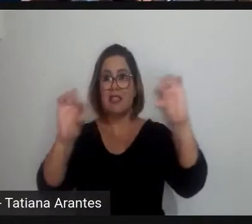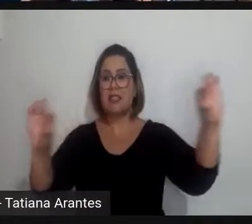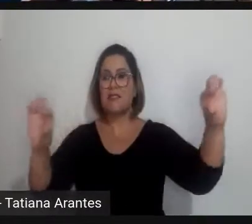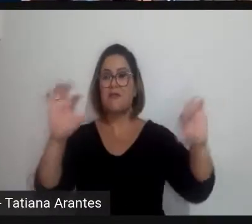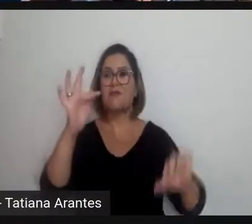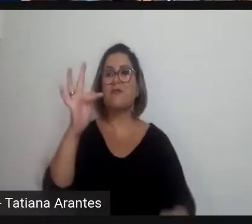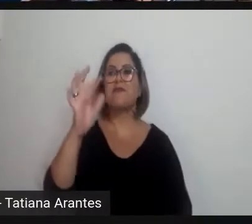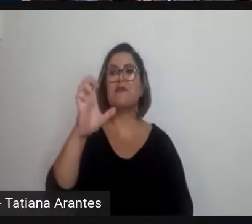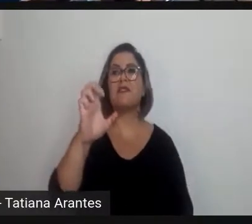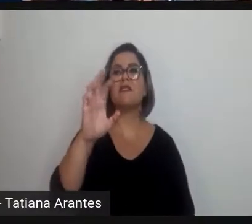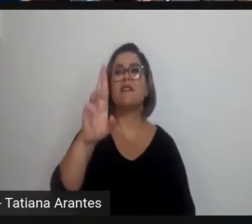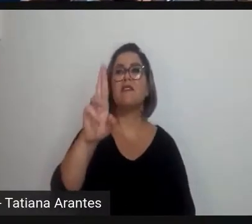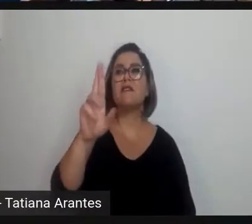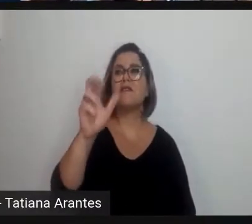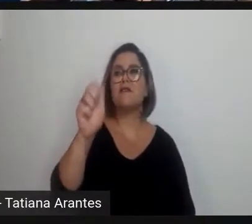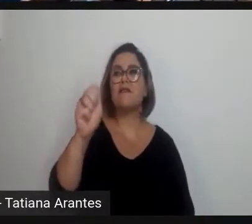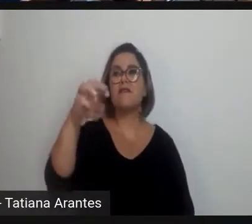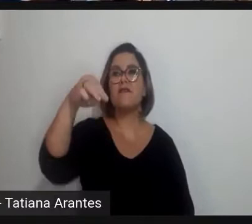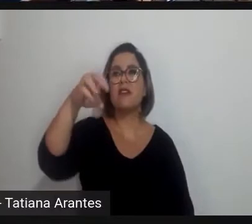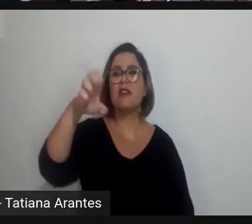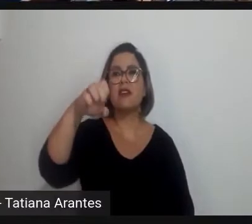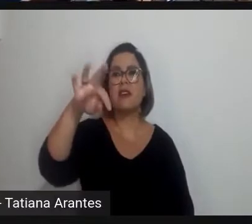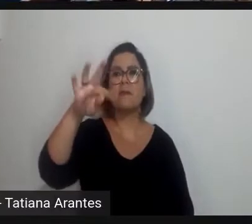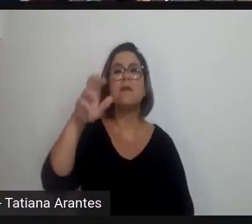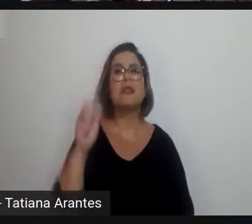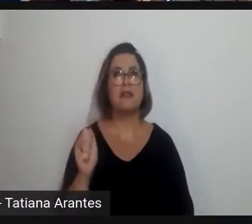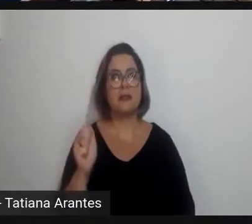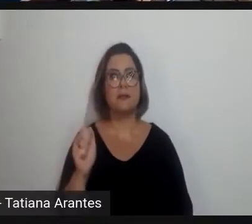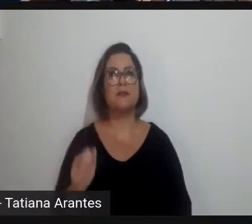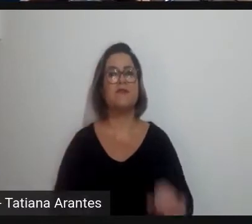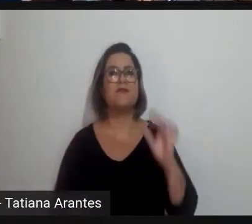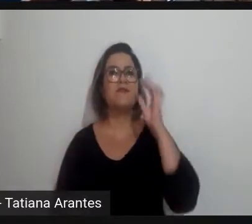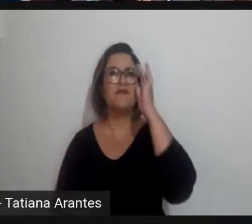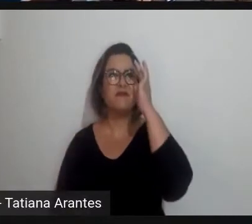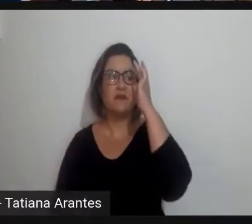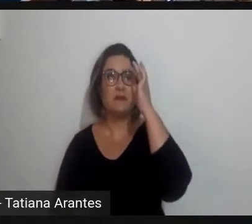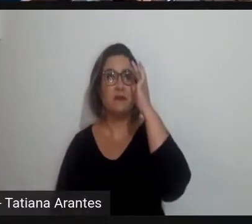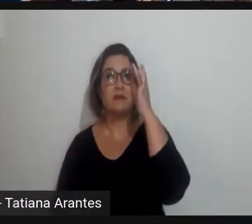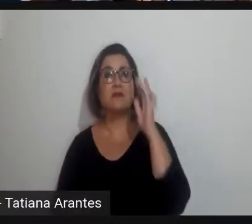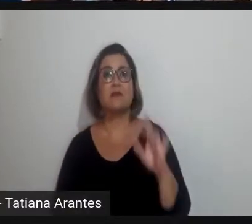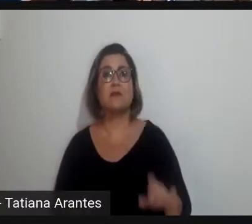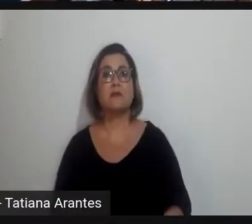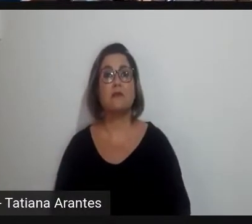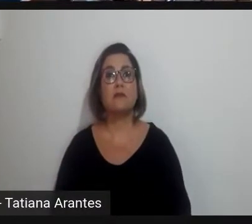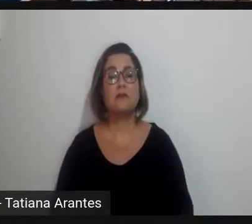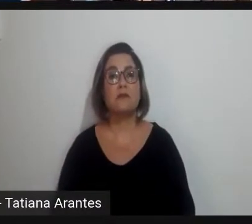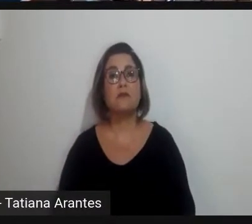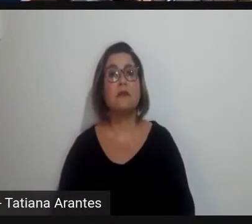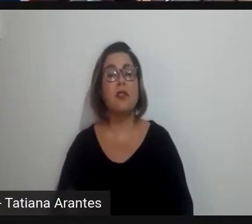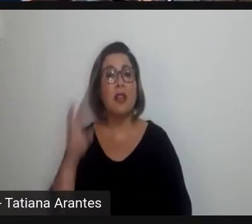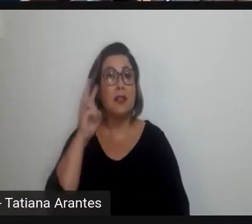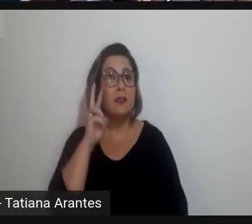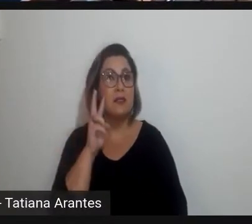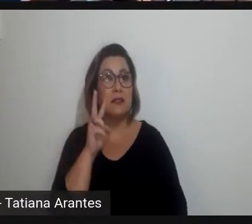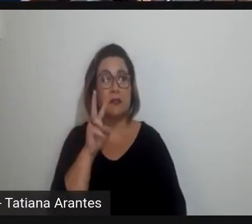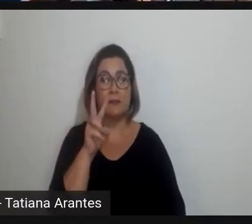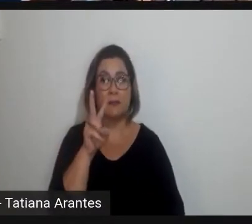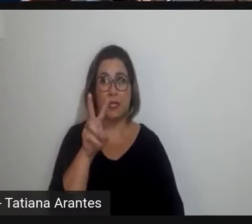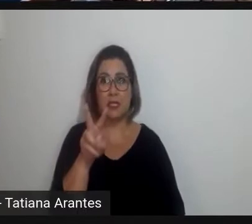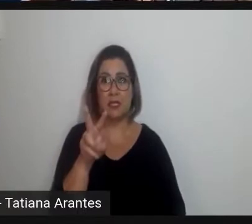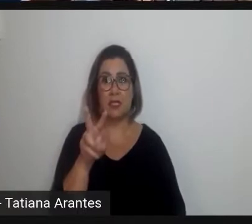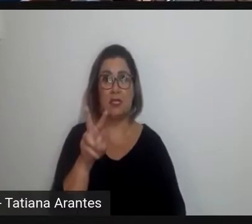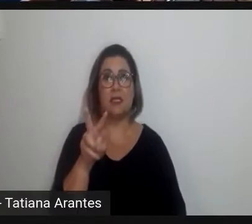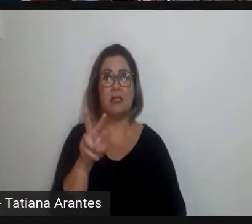a distância, né? A distância do meu olho em relação à tela, com ou sem